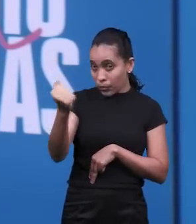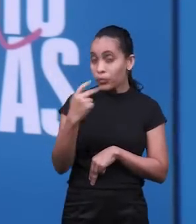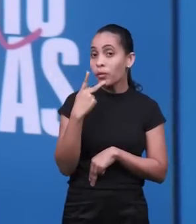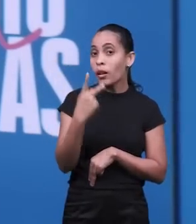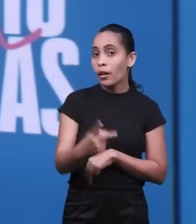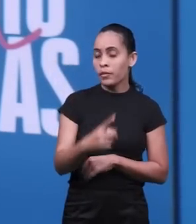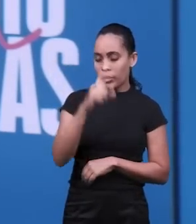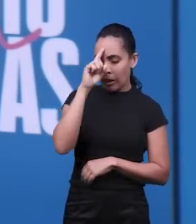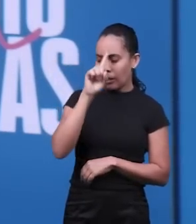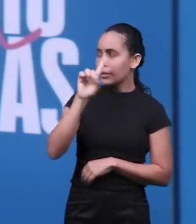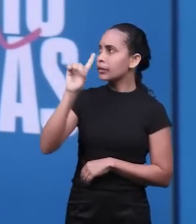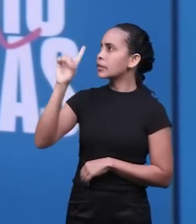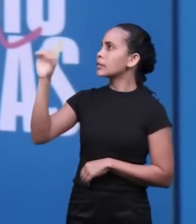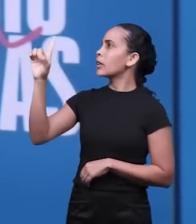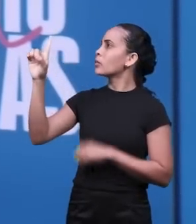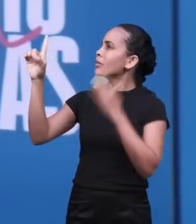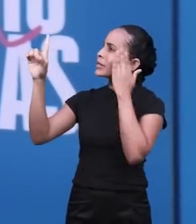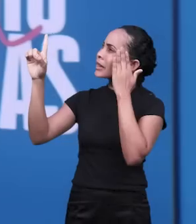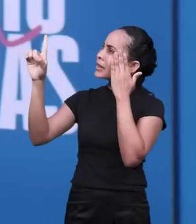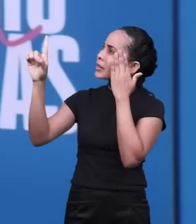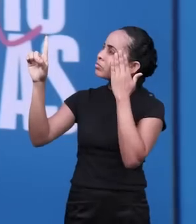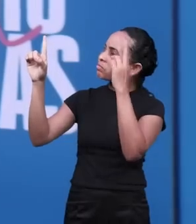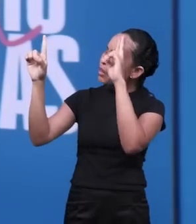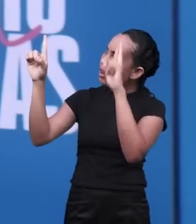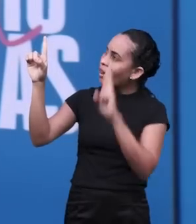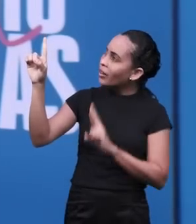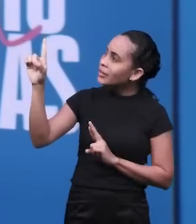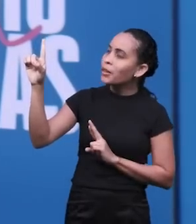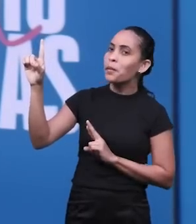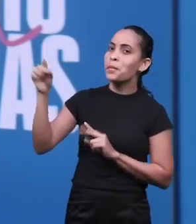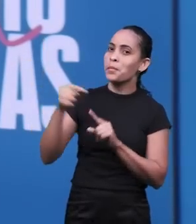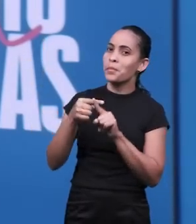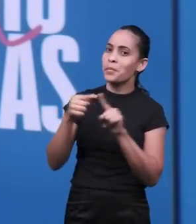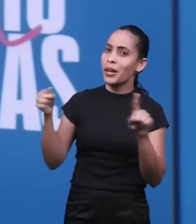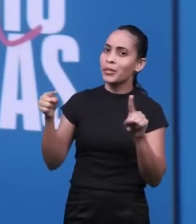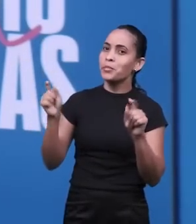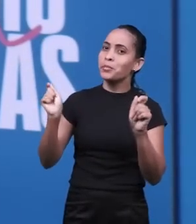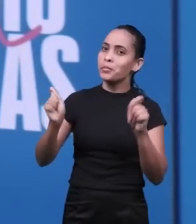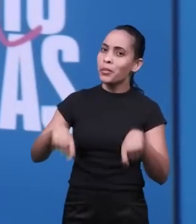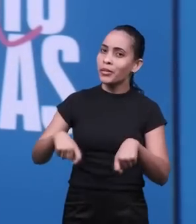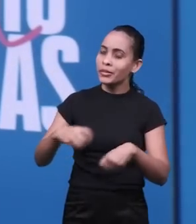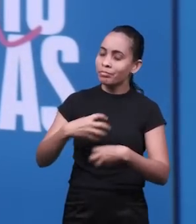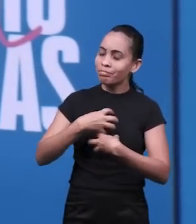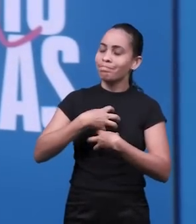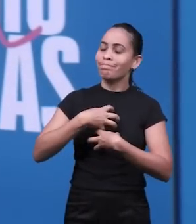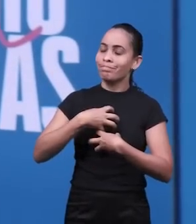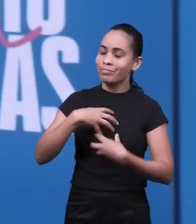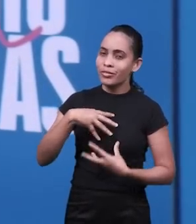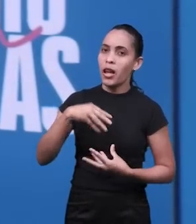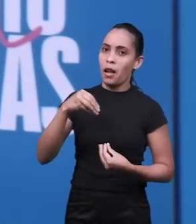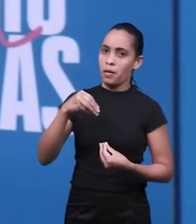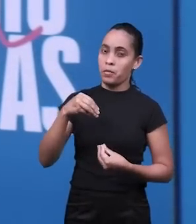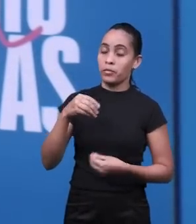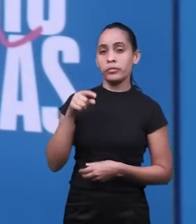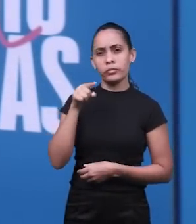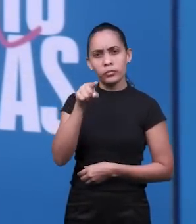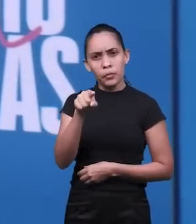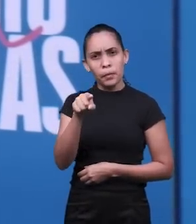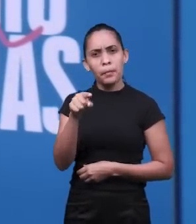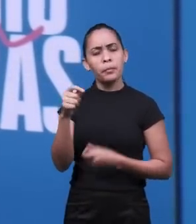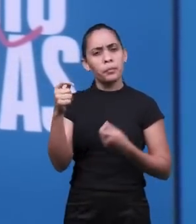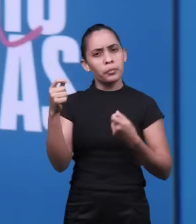Deus não pode ser entendido pela razão. Deus pode ser sentido com a alma. Glória a Deus. Então,